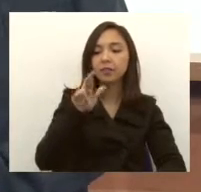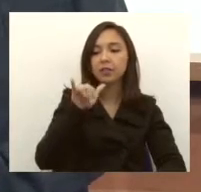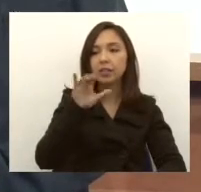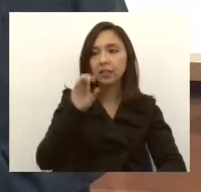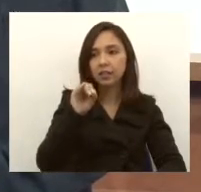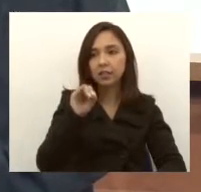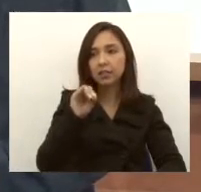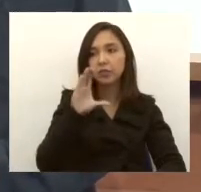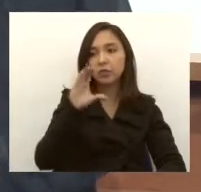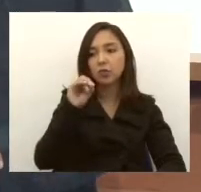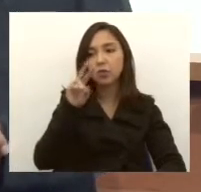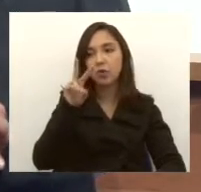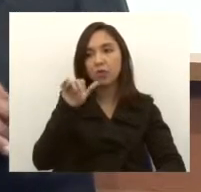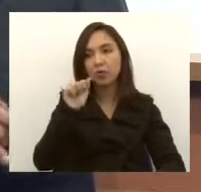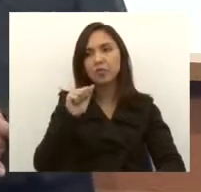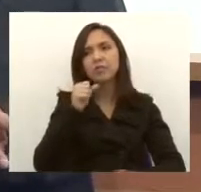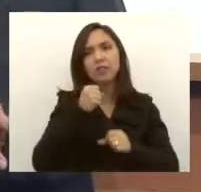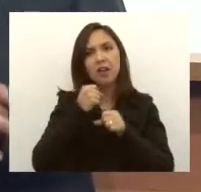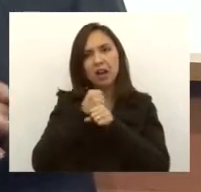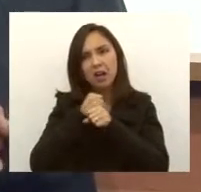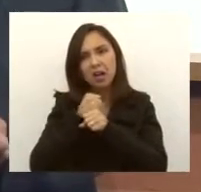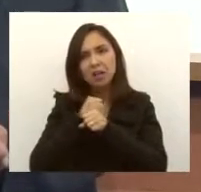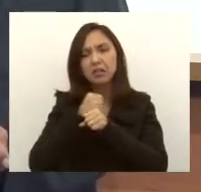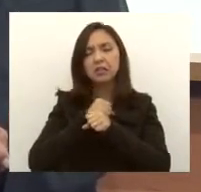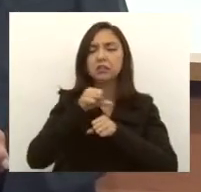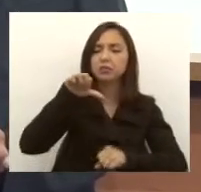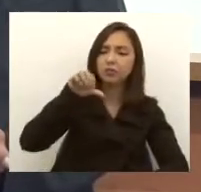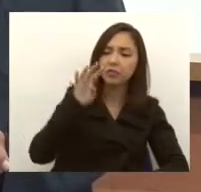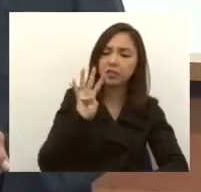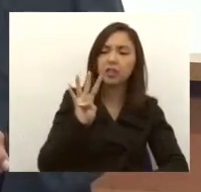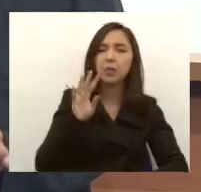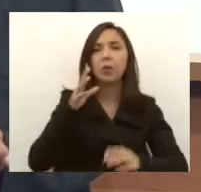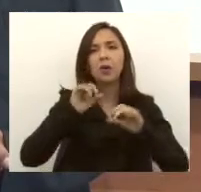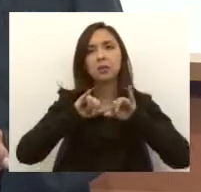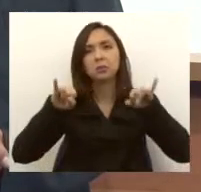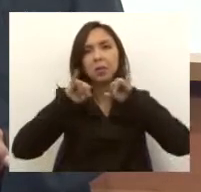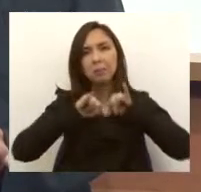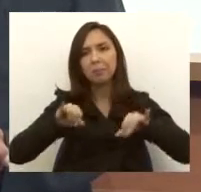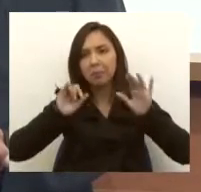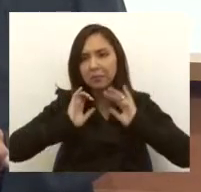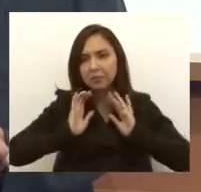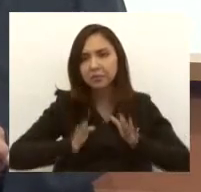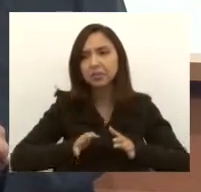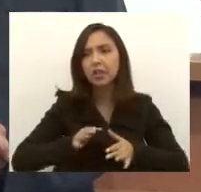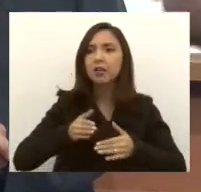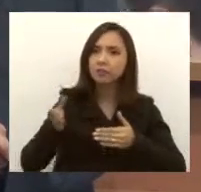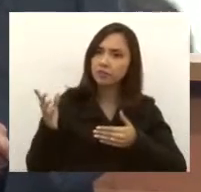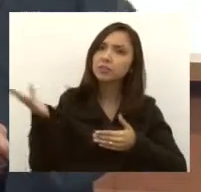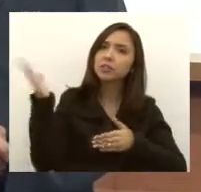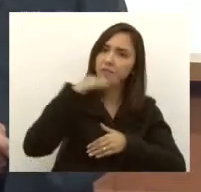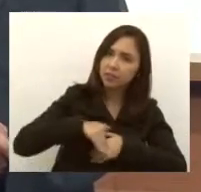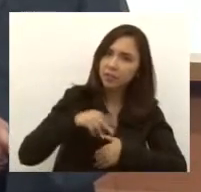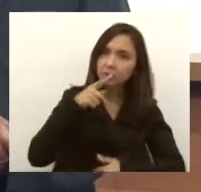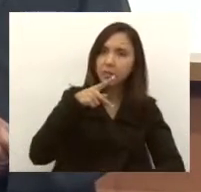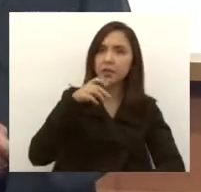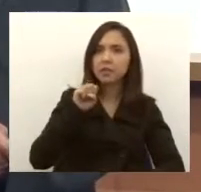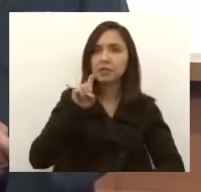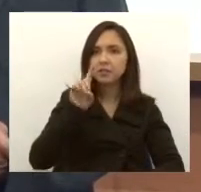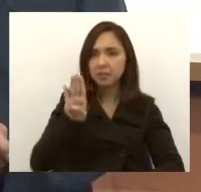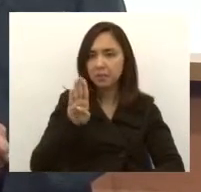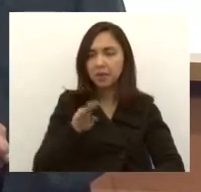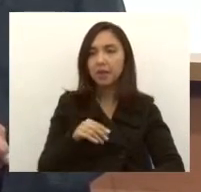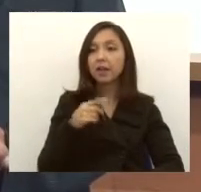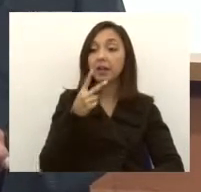você já faz campanha para mim em 94 e 98, você vai vir para o PSDB. Aí eu,